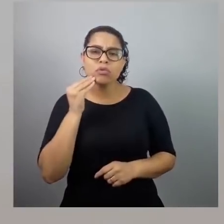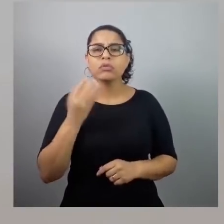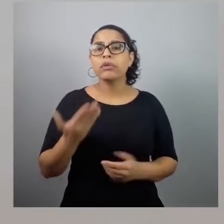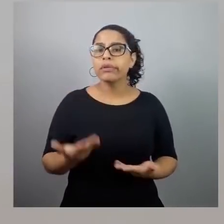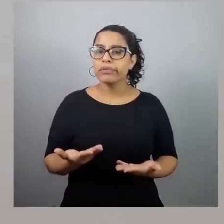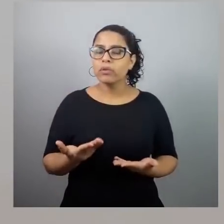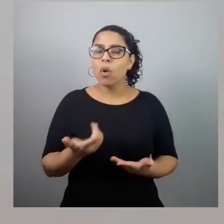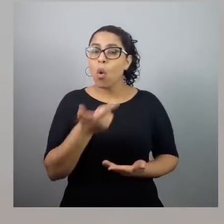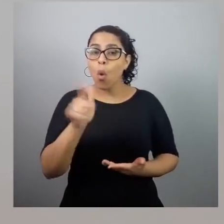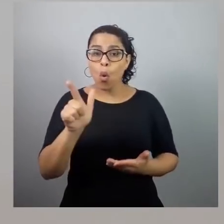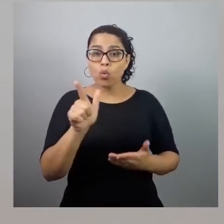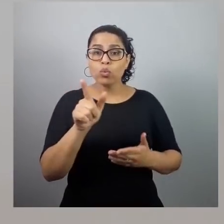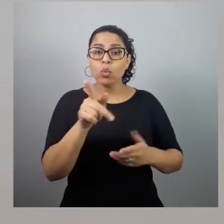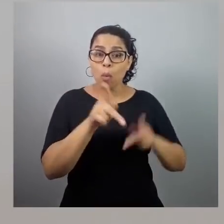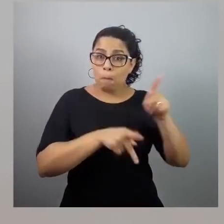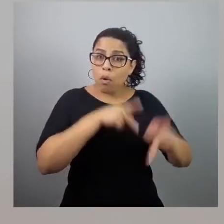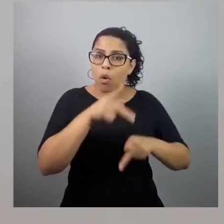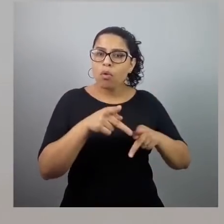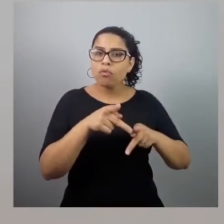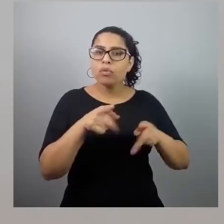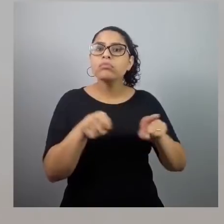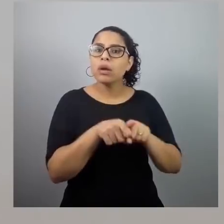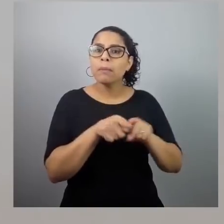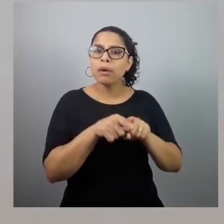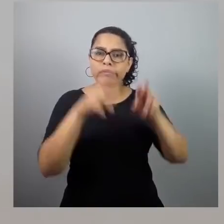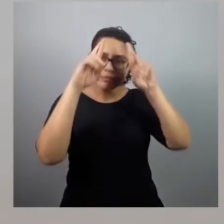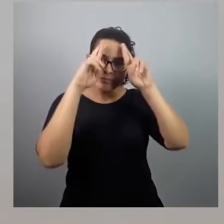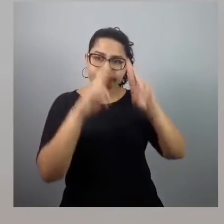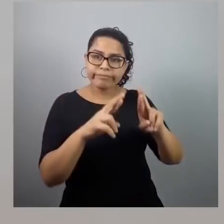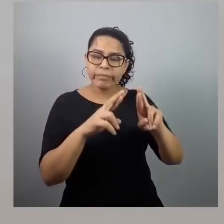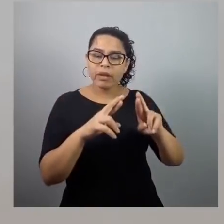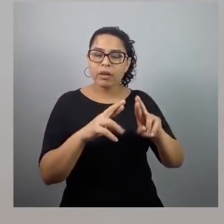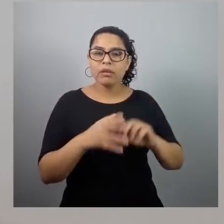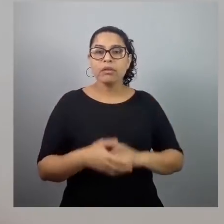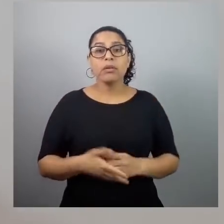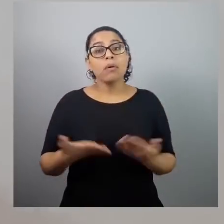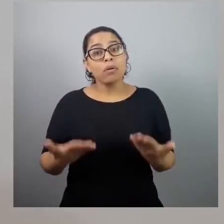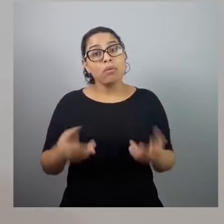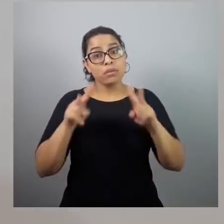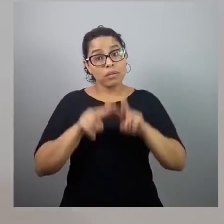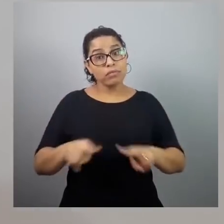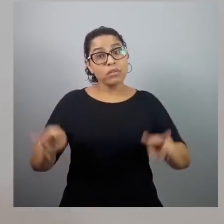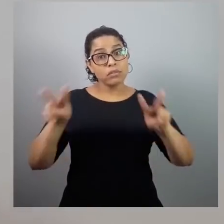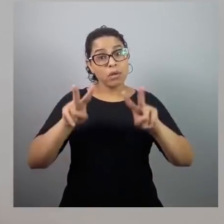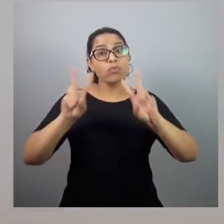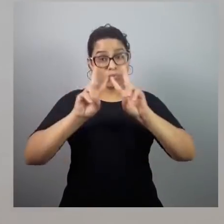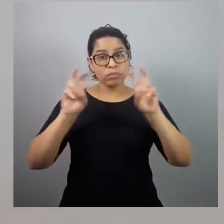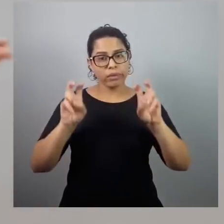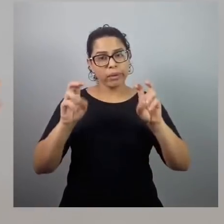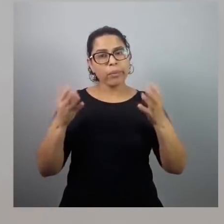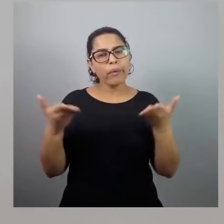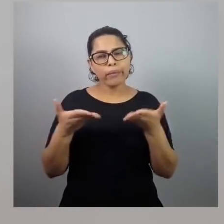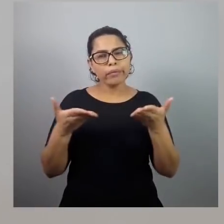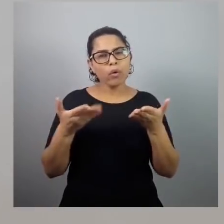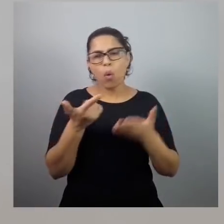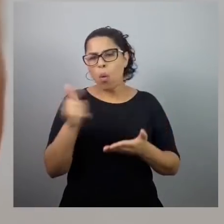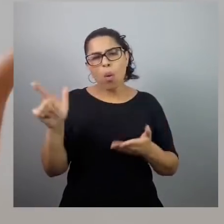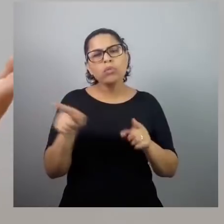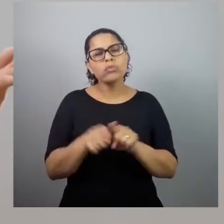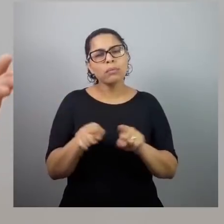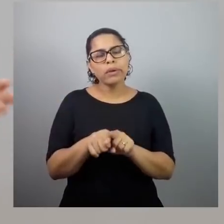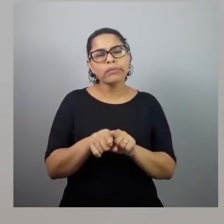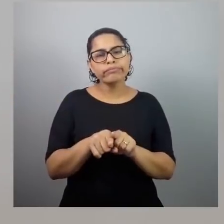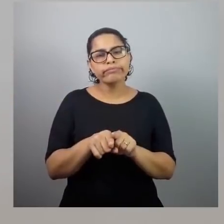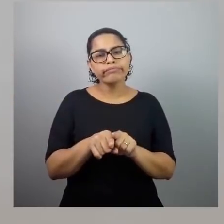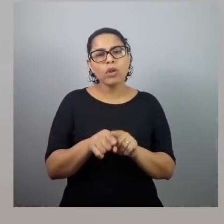outros povos não mereçam ser respeitados. Essa visão generalista sobre esses assuntos e